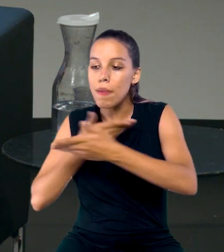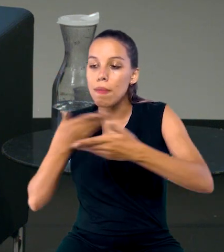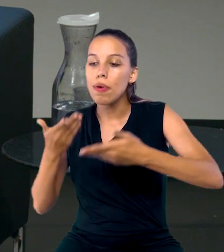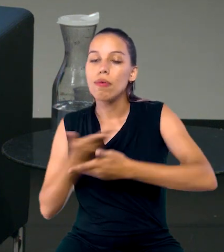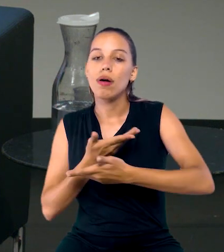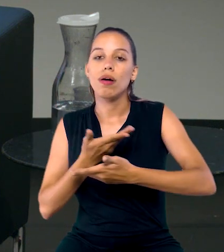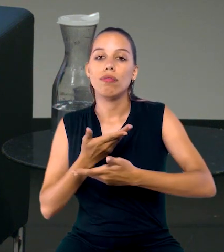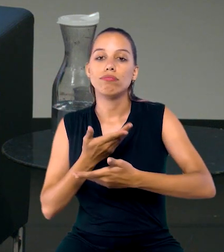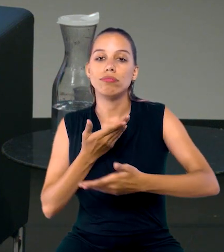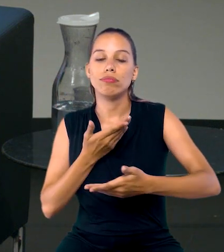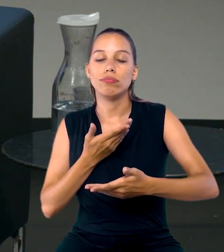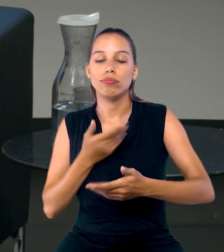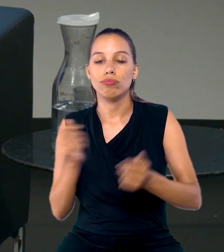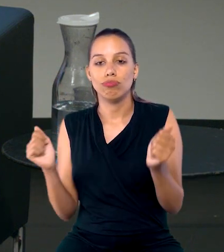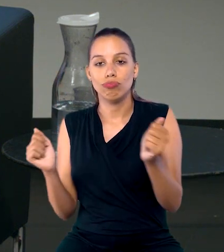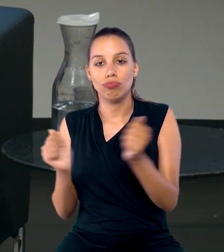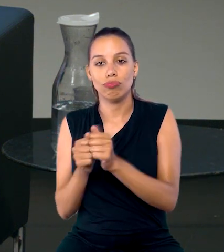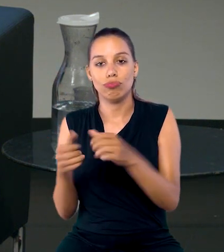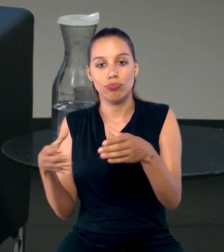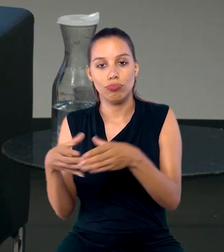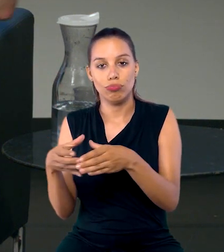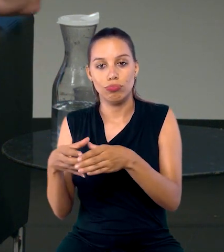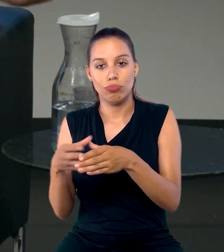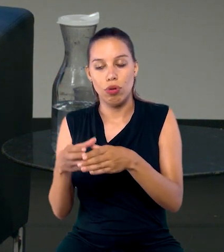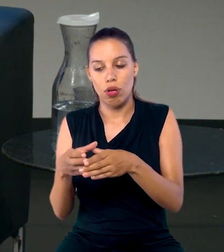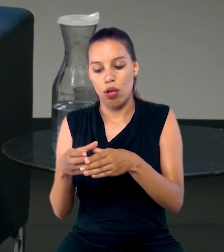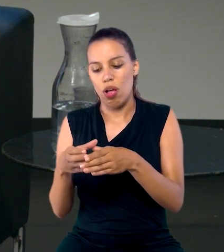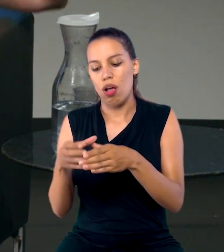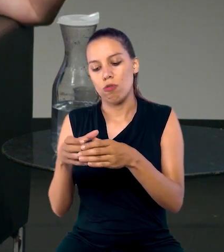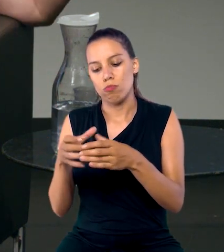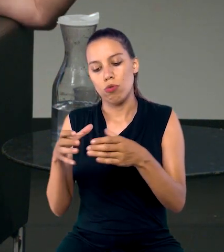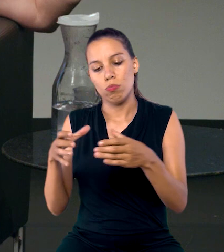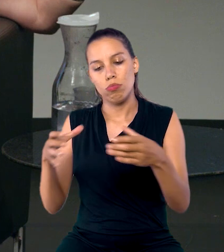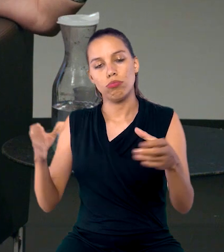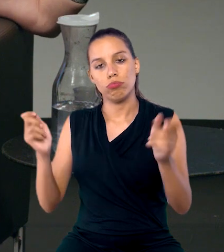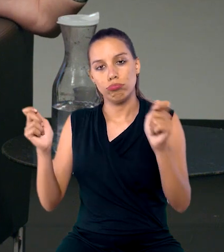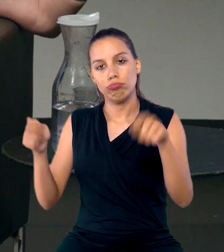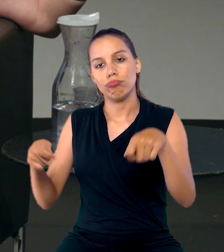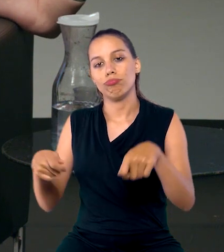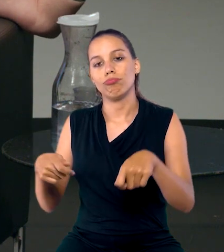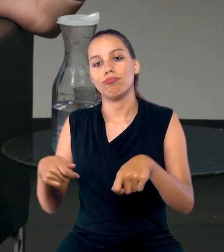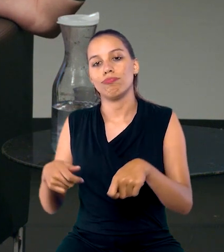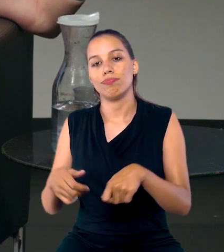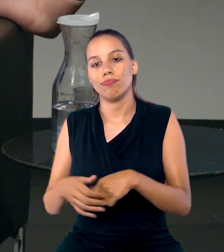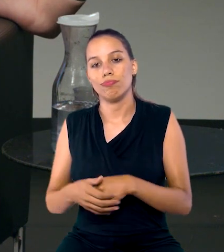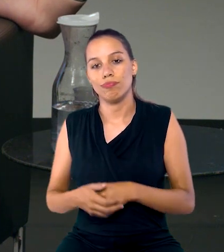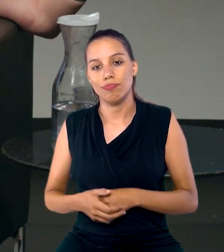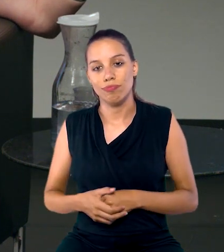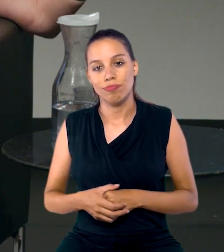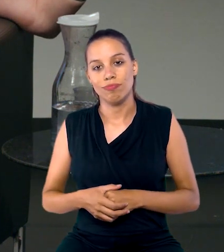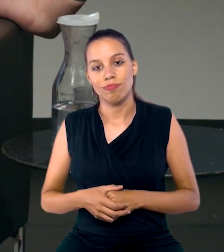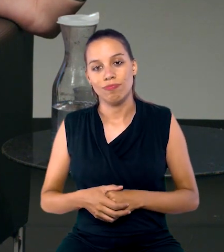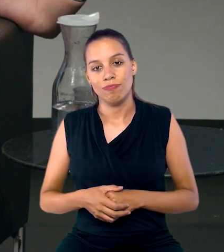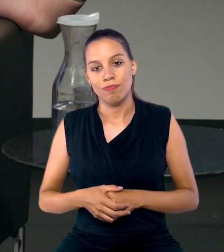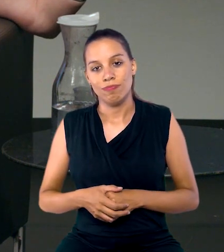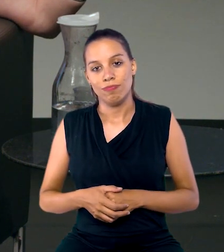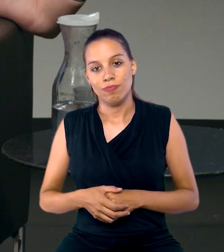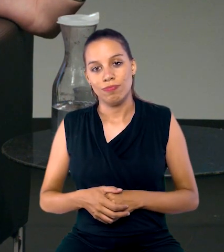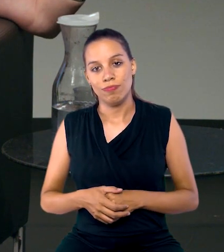comunidade, né? E aí nós somos imensos. Aí nós somos